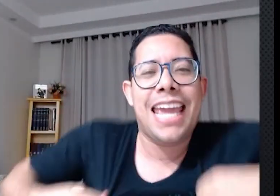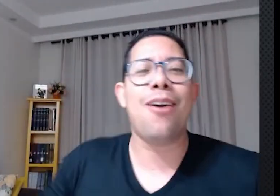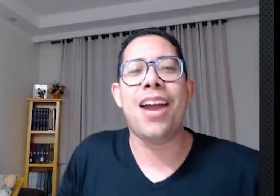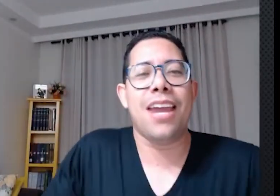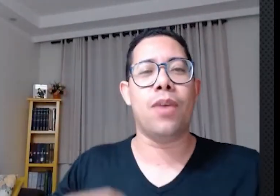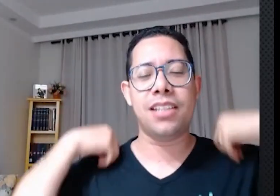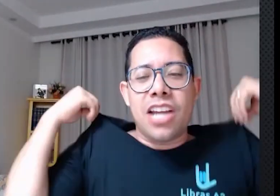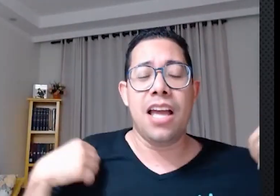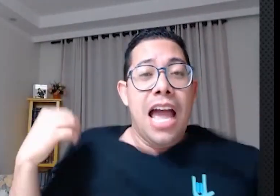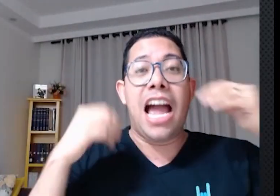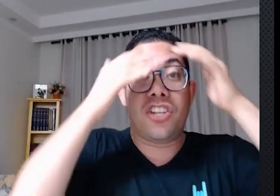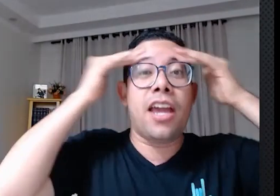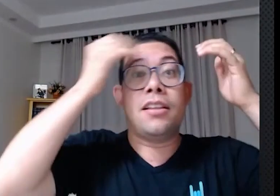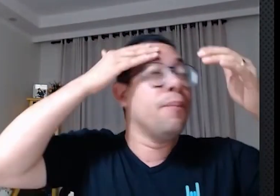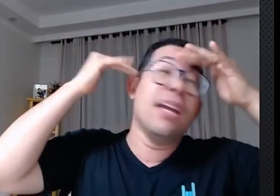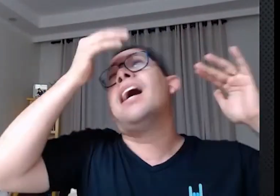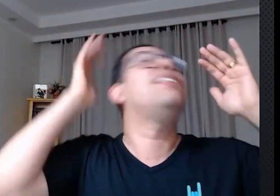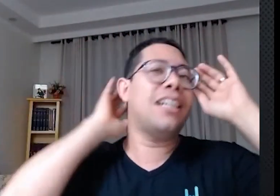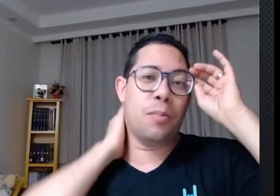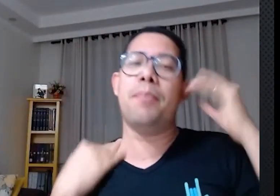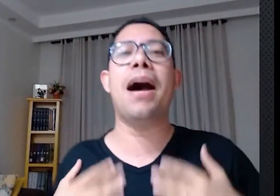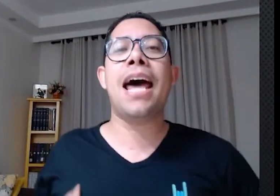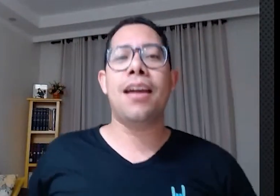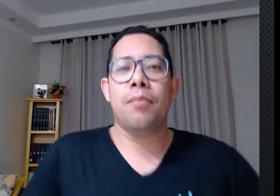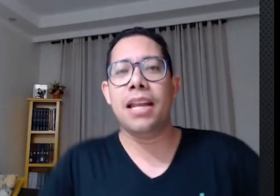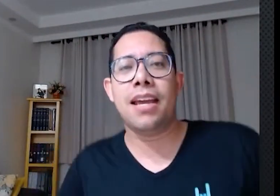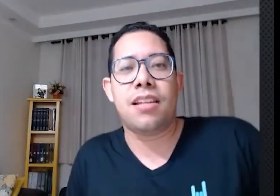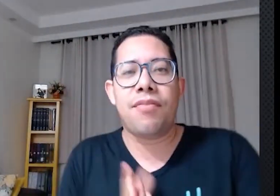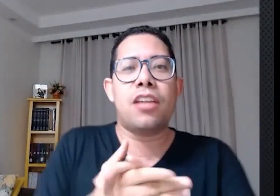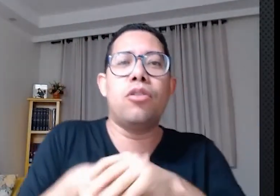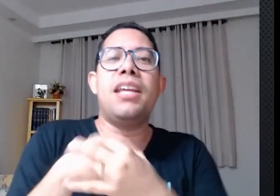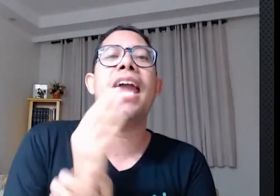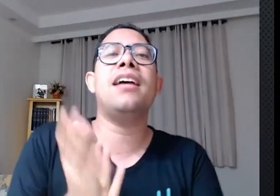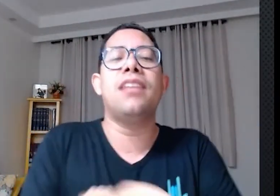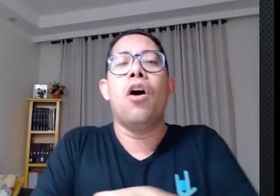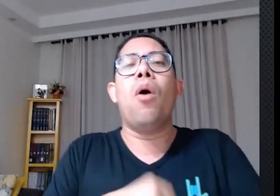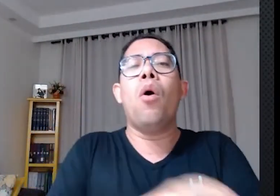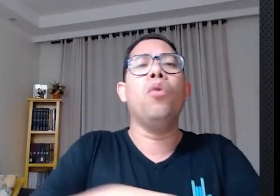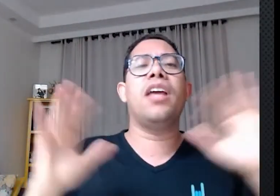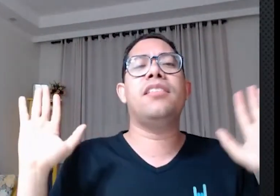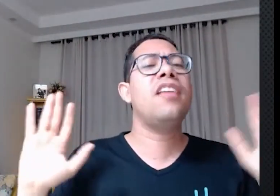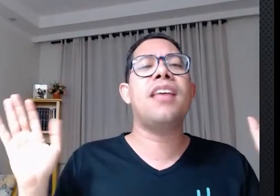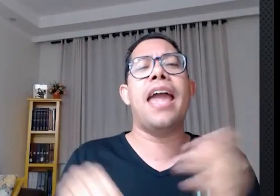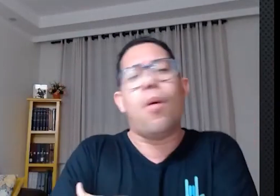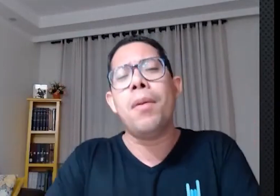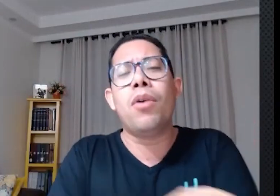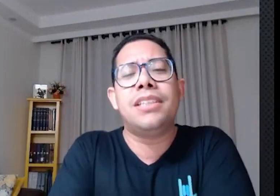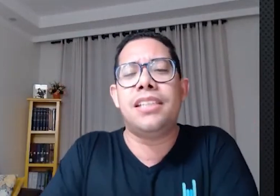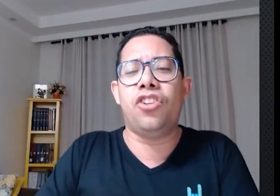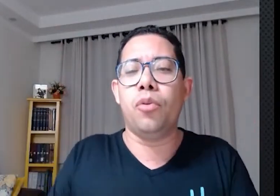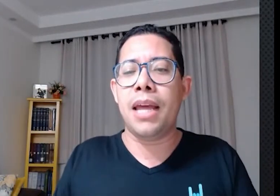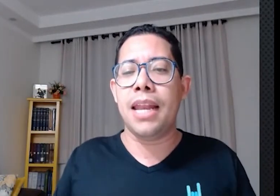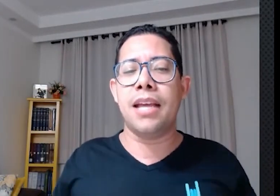sobre guerra ou reino, aí você já ajeita, aí você já se prepara, beleza? Ele vai falar sobre guerras ou os reis, rei de Israel, alguma